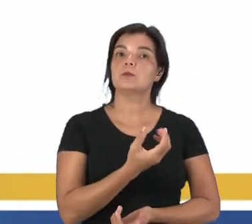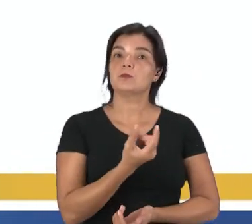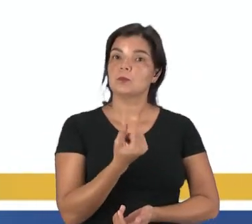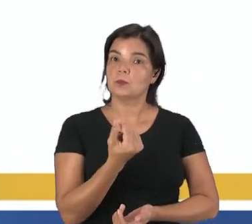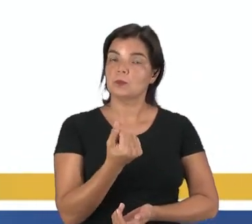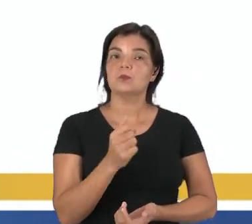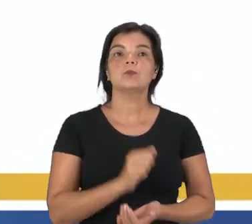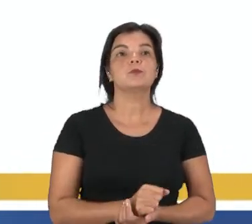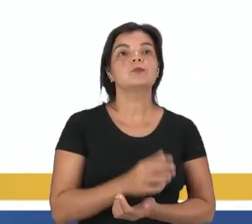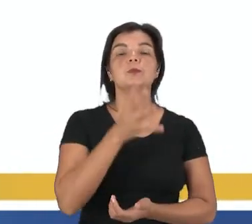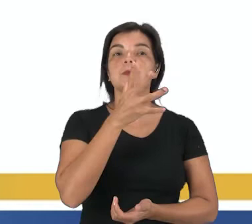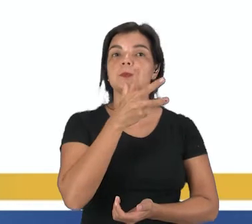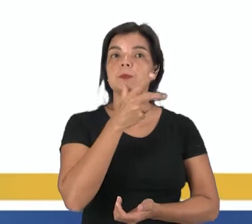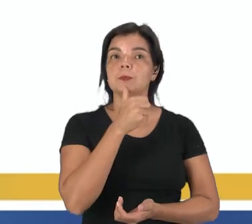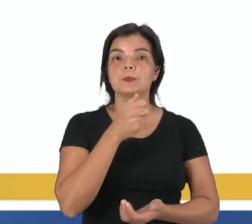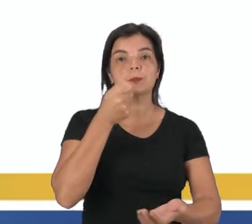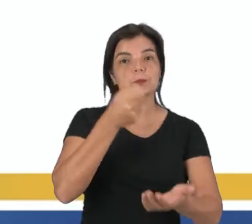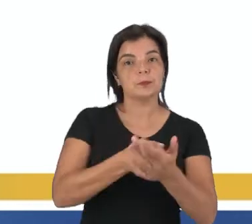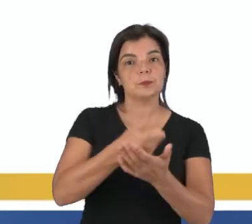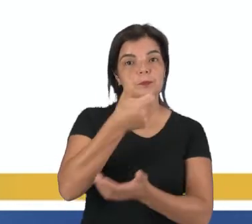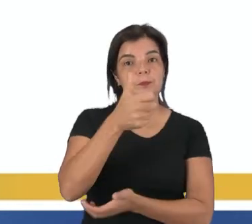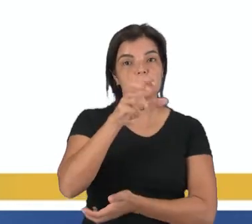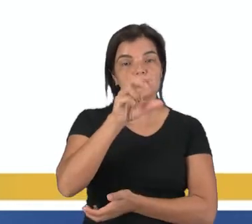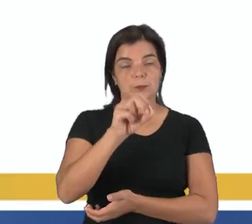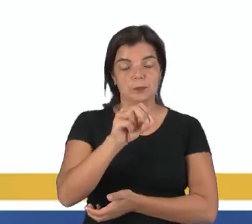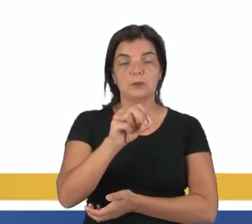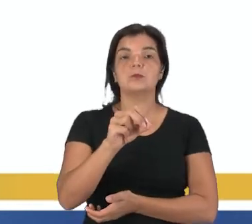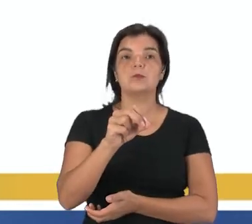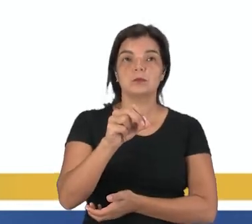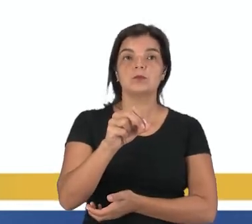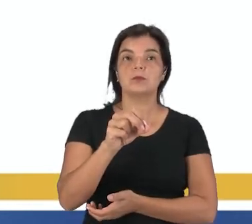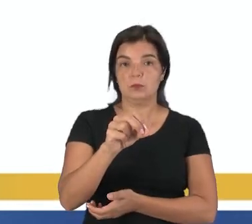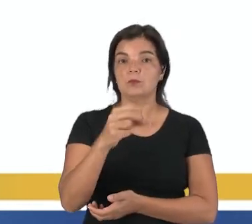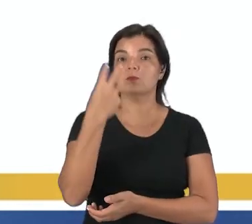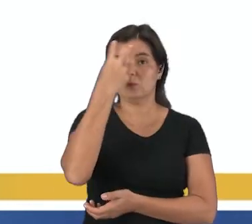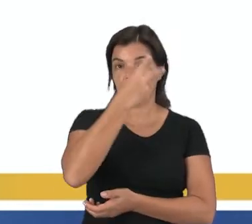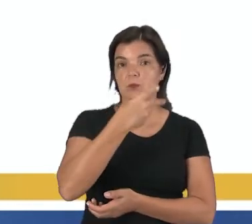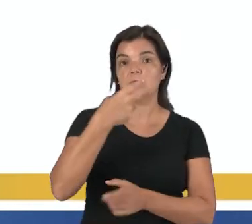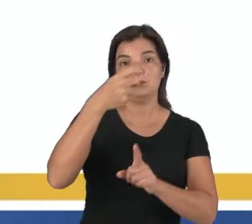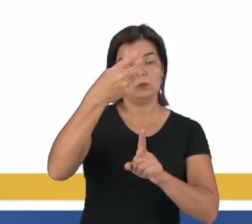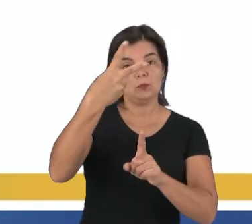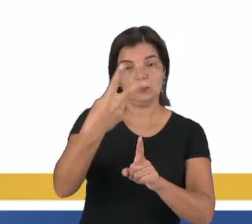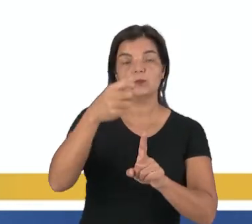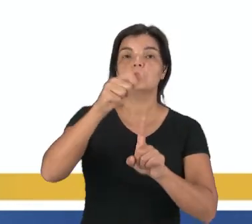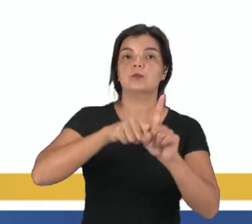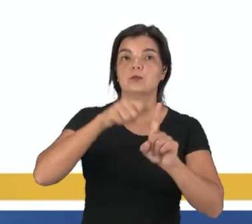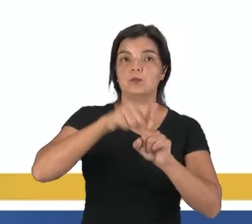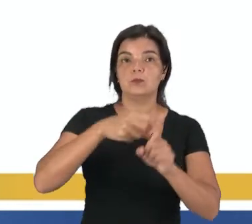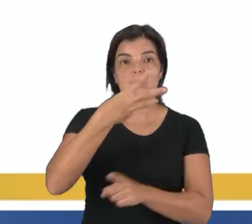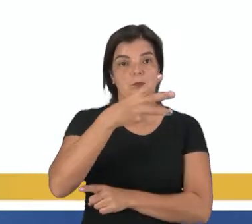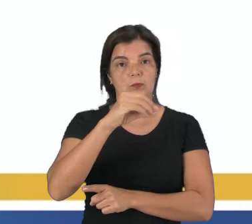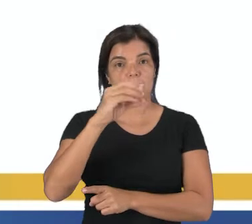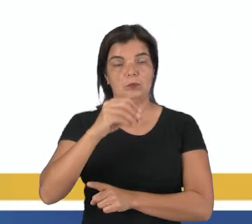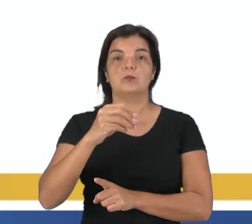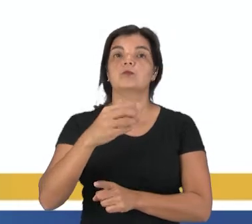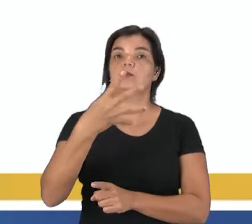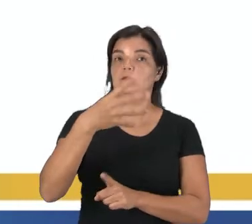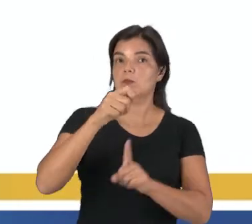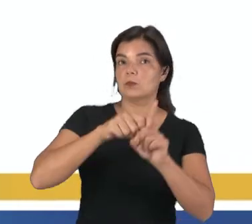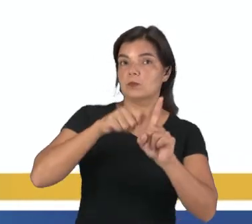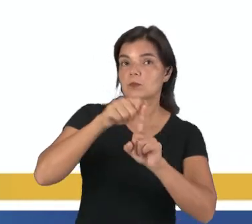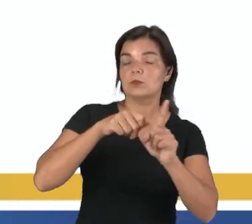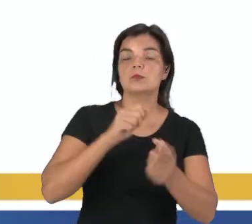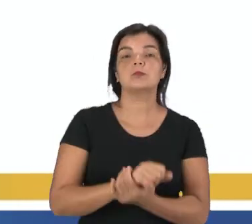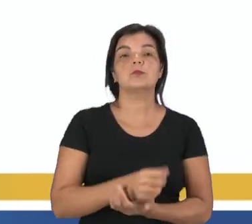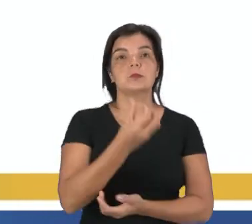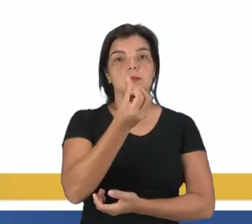né? E a duração. Se eu pagar 150, eu posso ficar com essa TV a cabo por 2 meses. R$300 eu posso ficar com essa TV